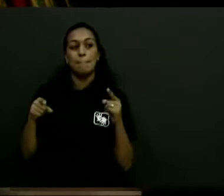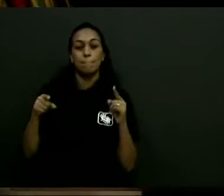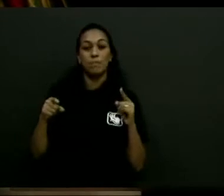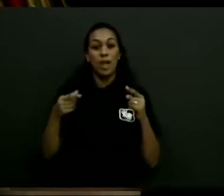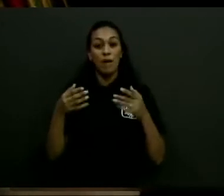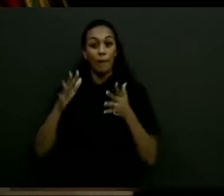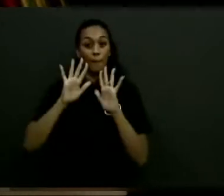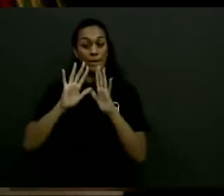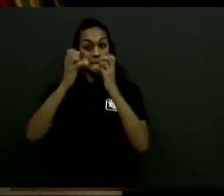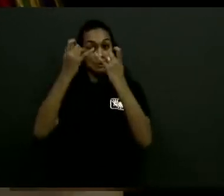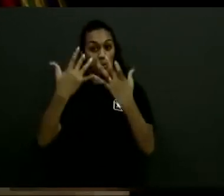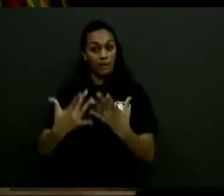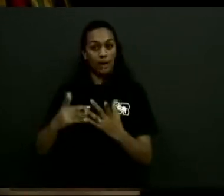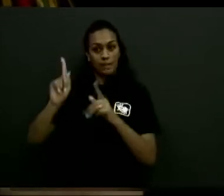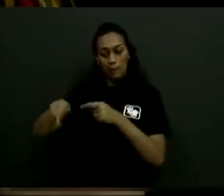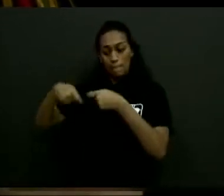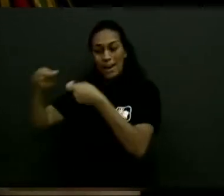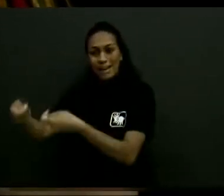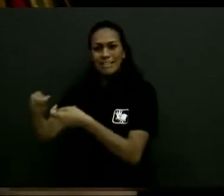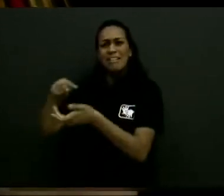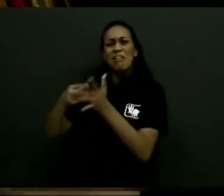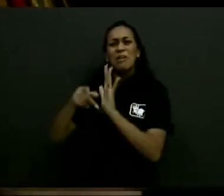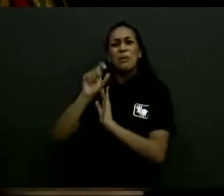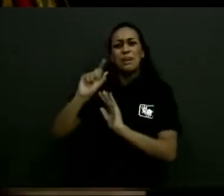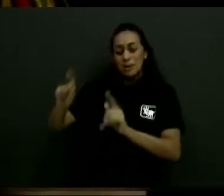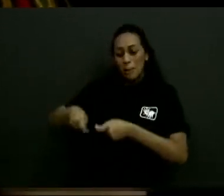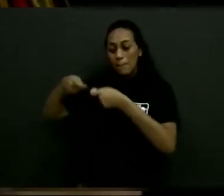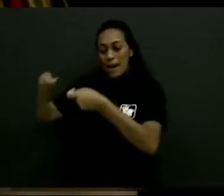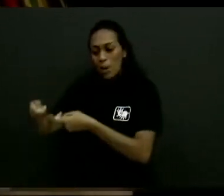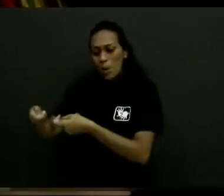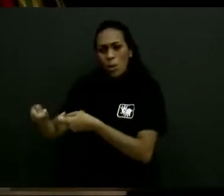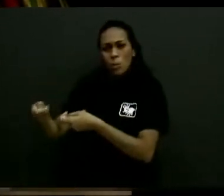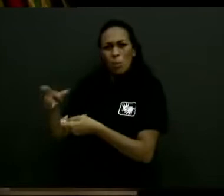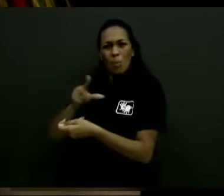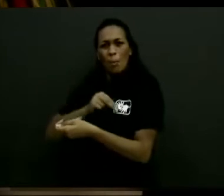Lançando a rede, é tempo de pescaria. Lance a rede.